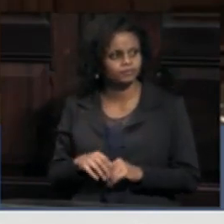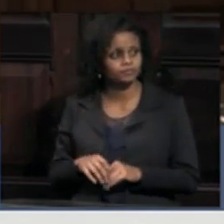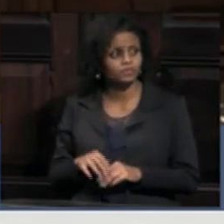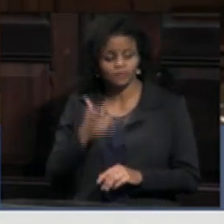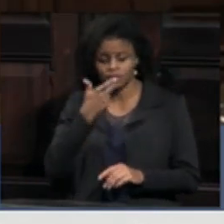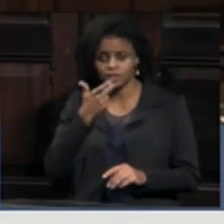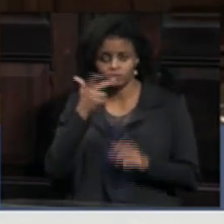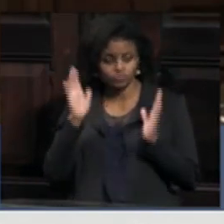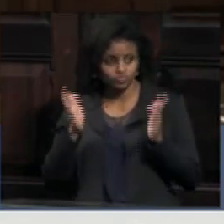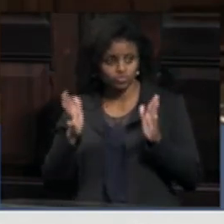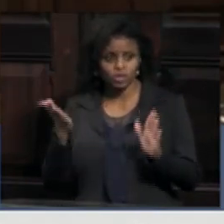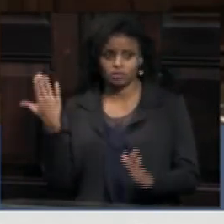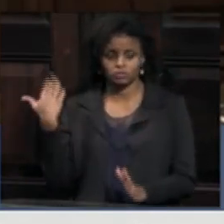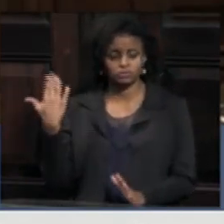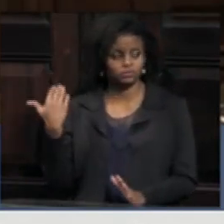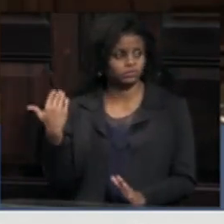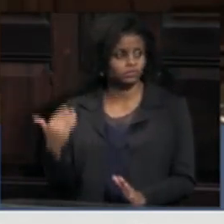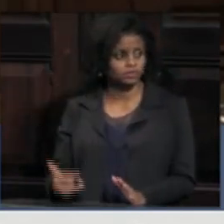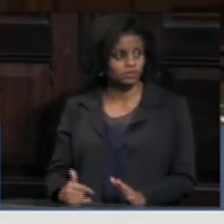outra vez